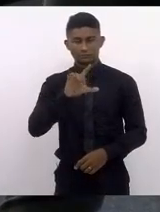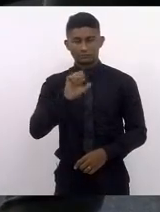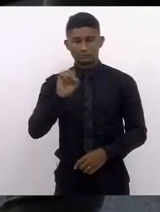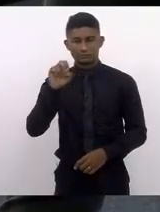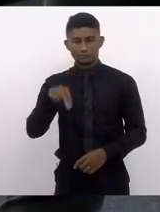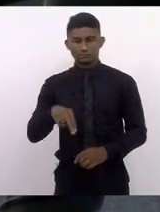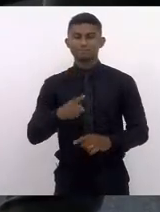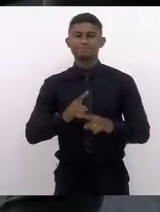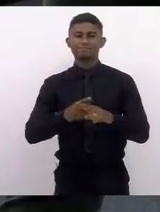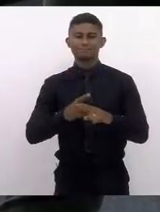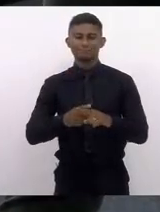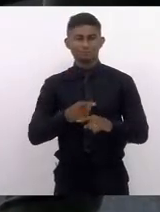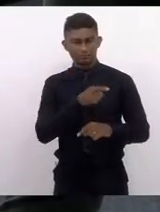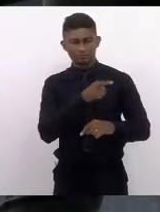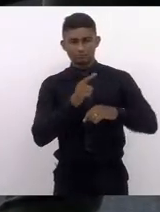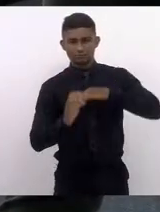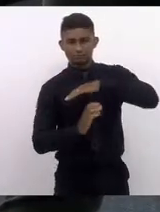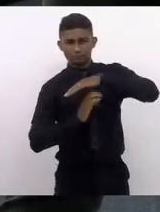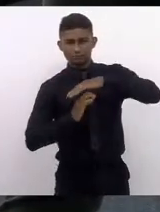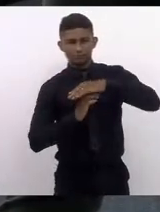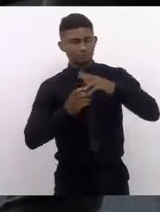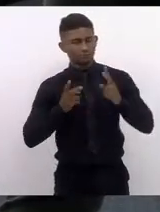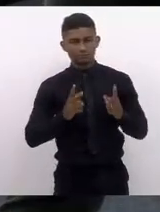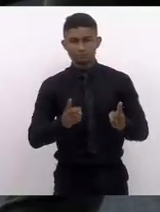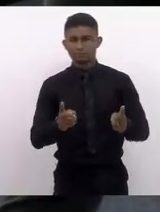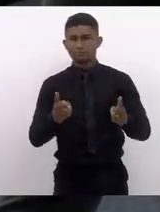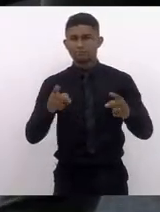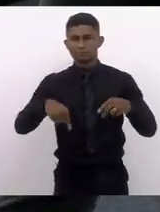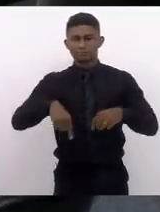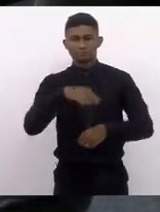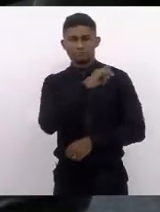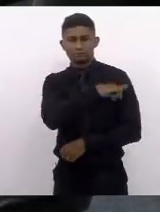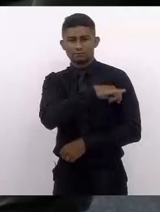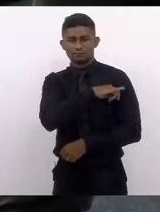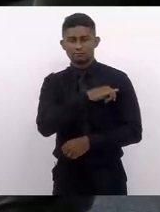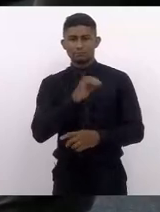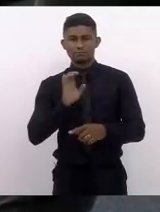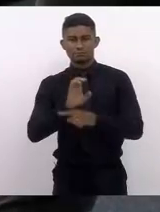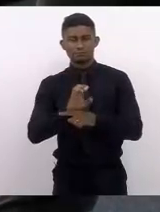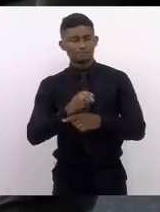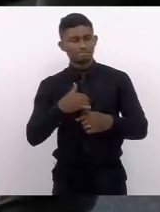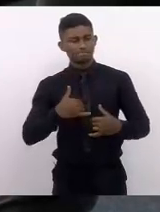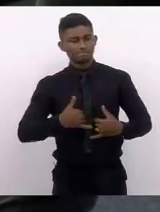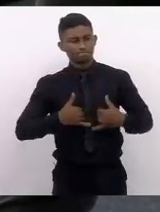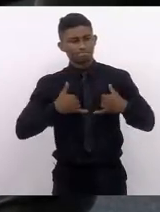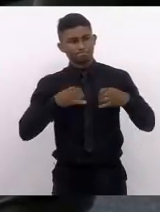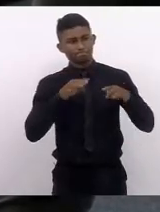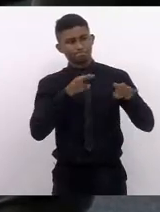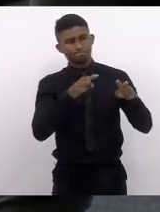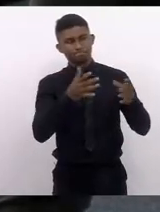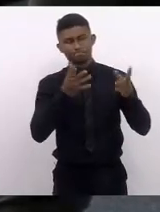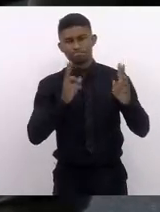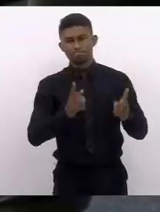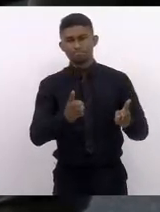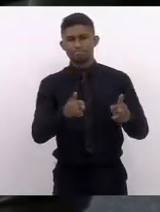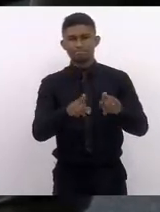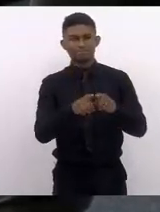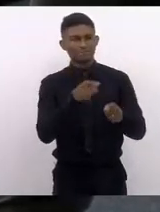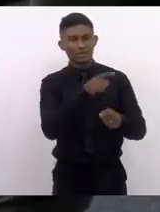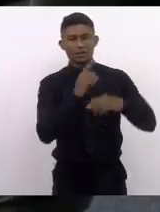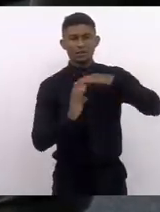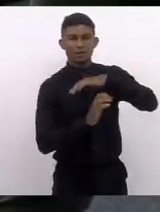primeiro porque essa empresa sempre foi o orgulho do Estado do Rio de o segundo porque essa empresa sempre foi